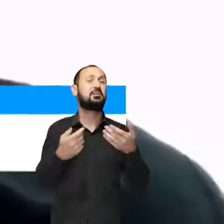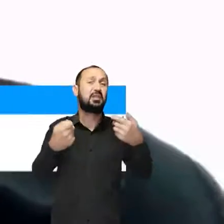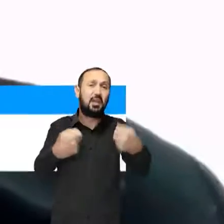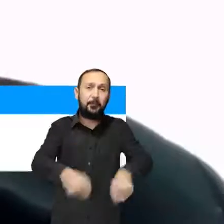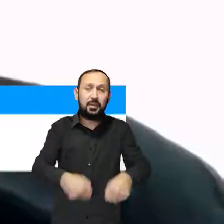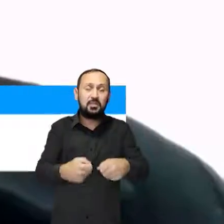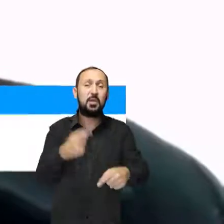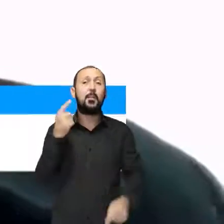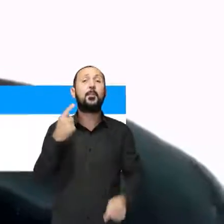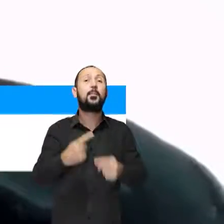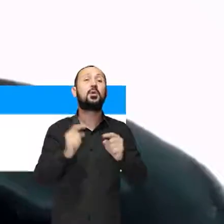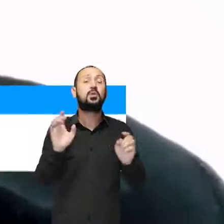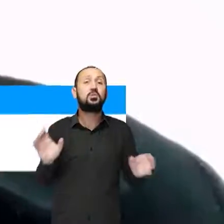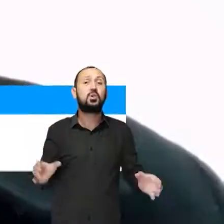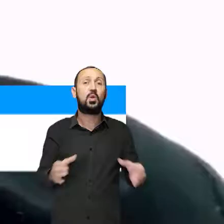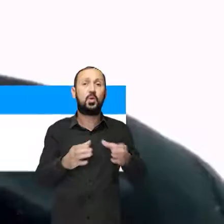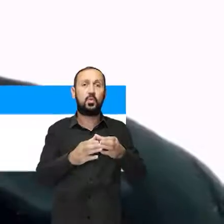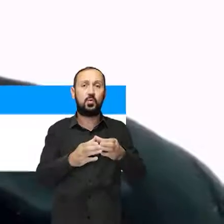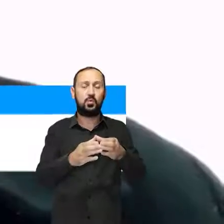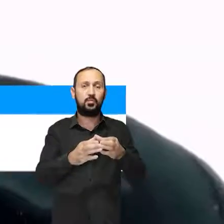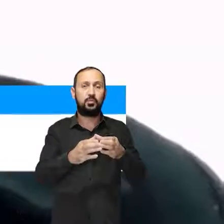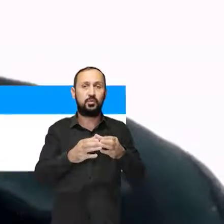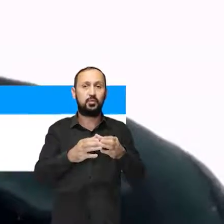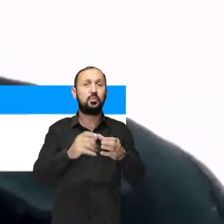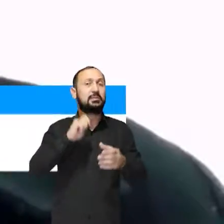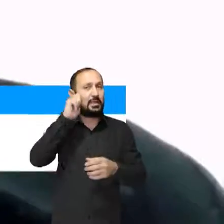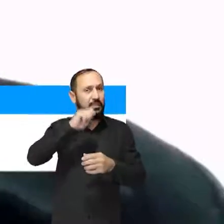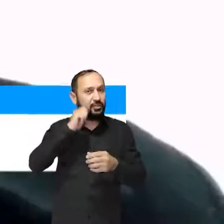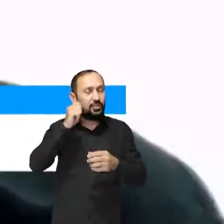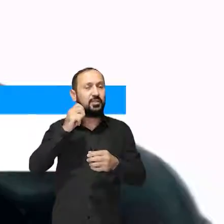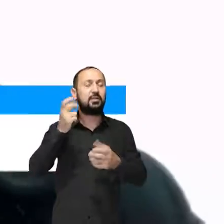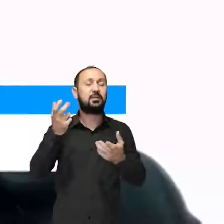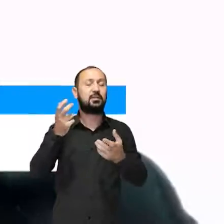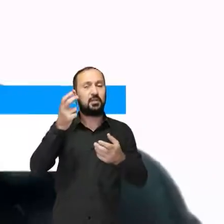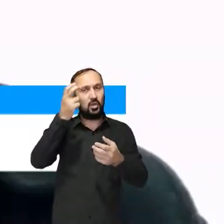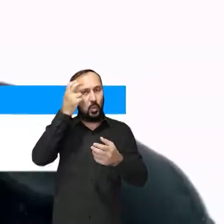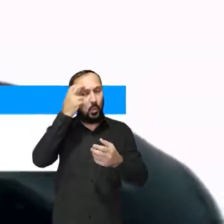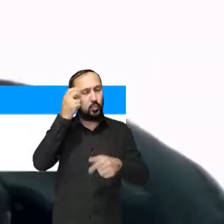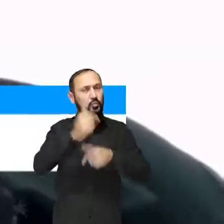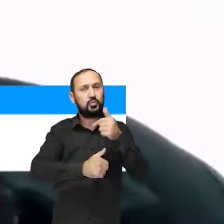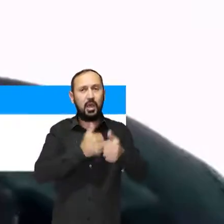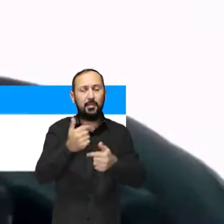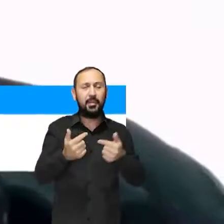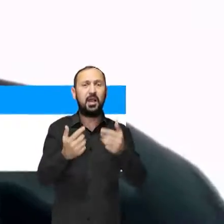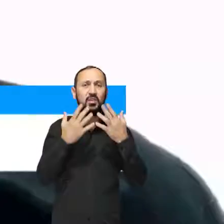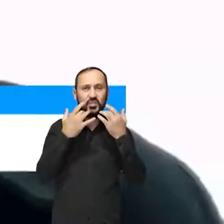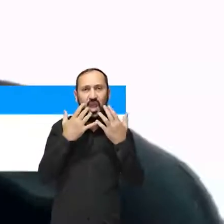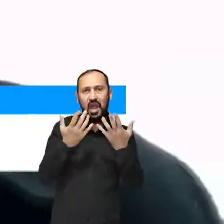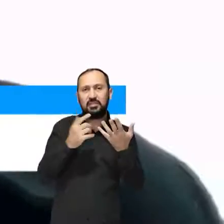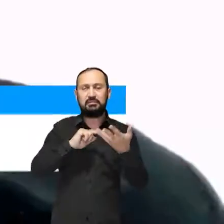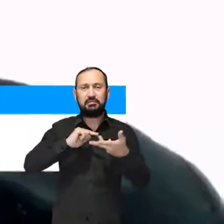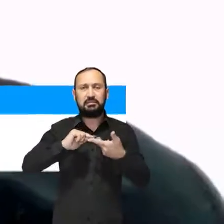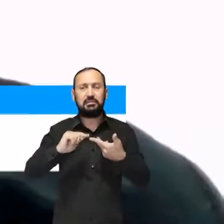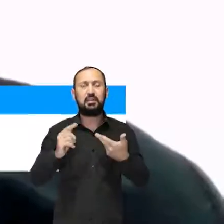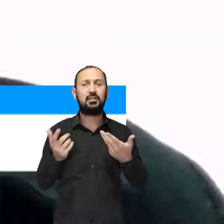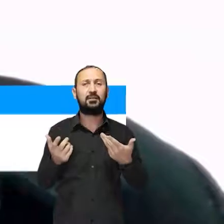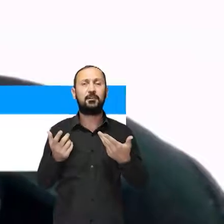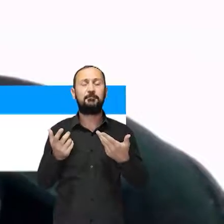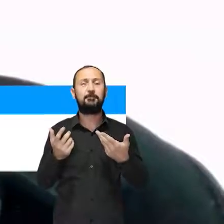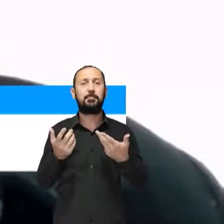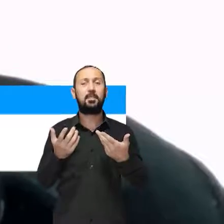importante, necessário, uma vez que esta categoria dos artistas, produtores culturais,